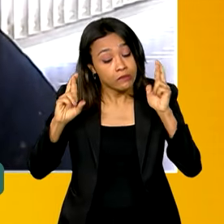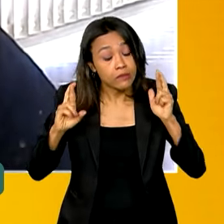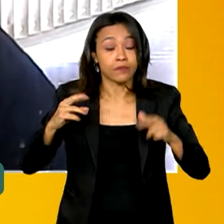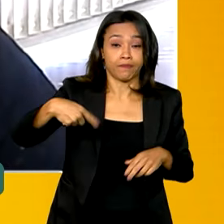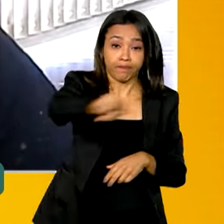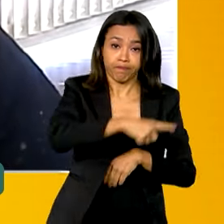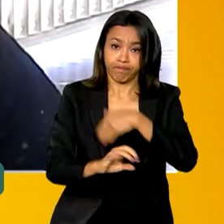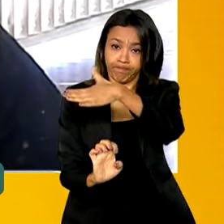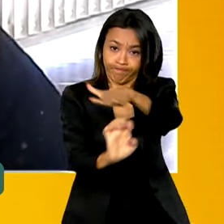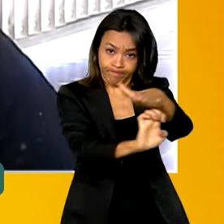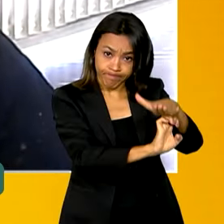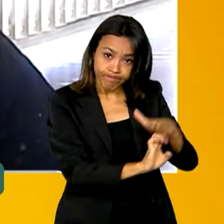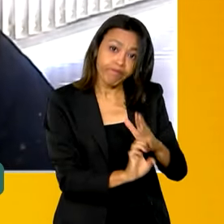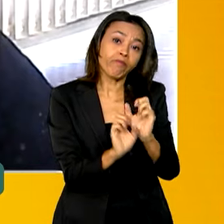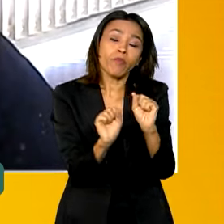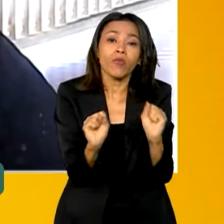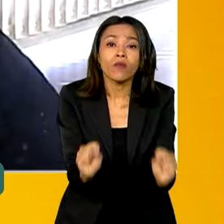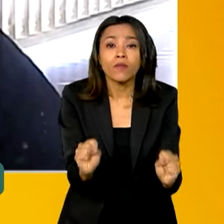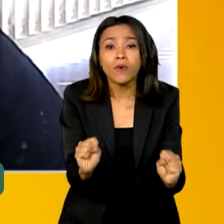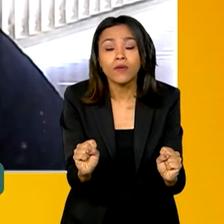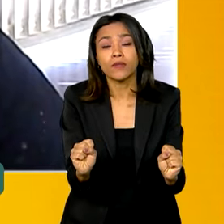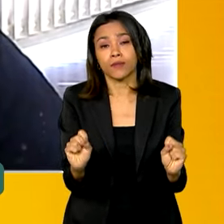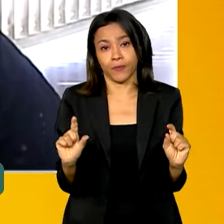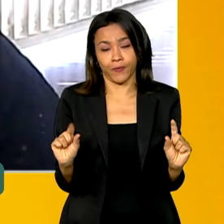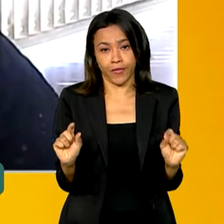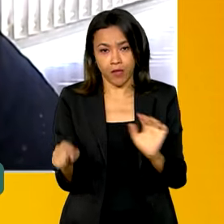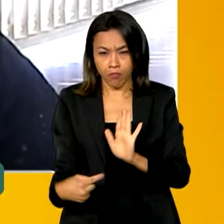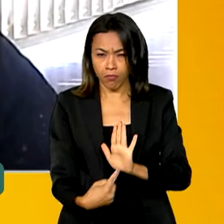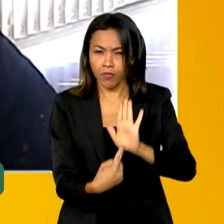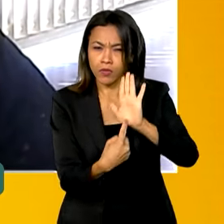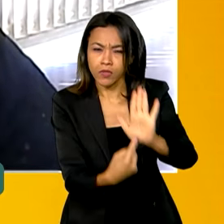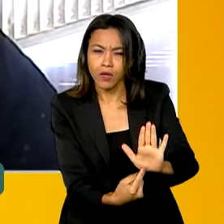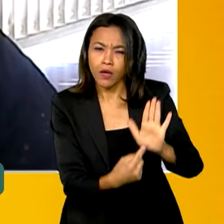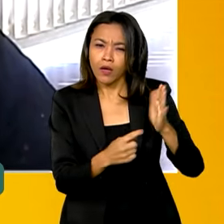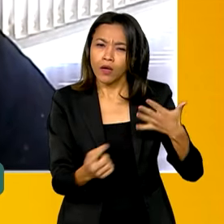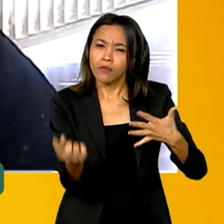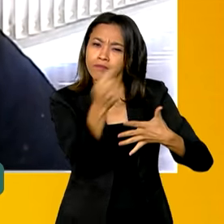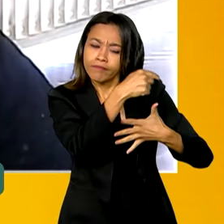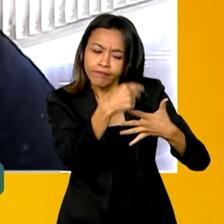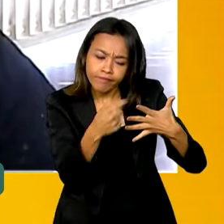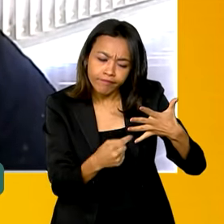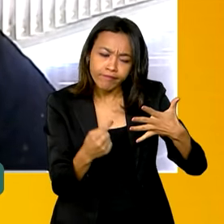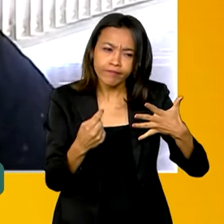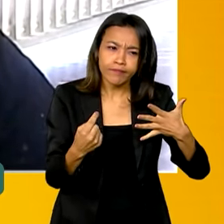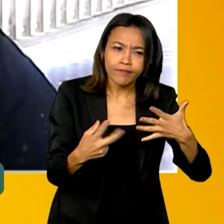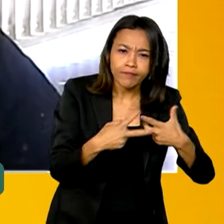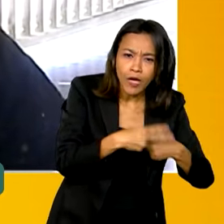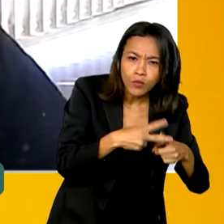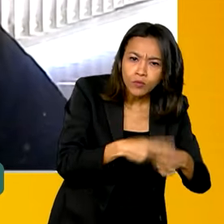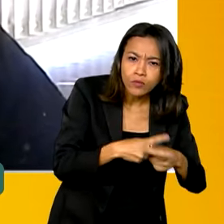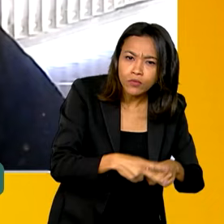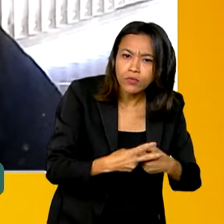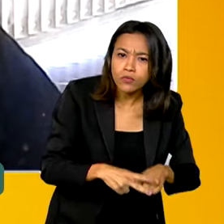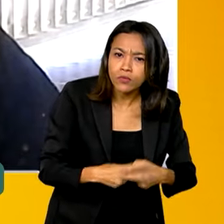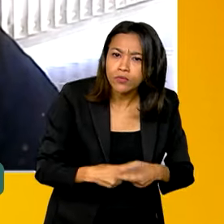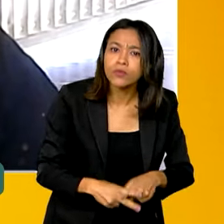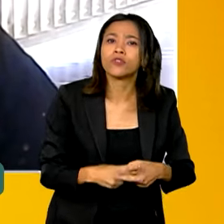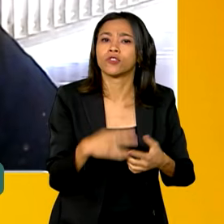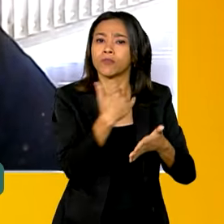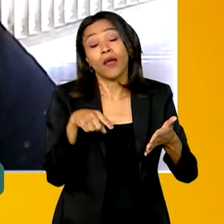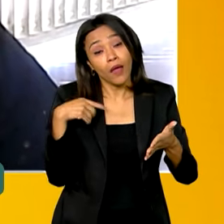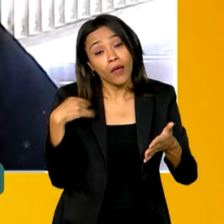empresas possam mostrar elementos melhores. Mas eu acho que é uma mudança